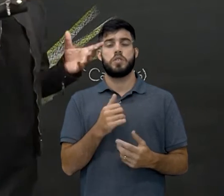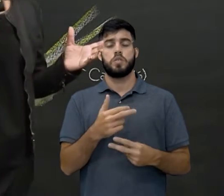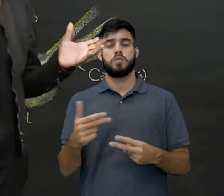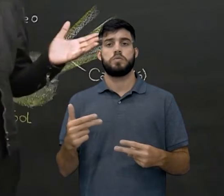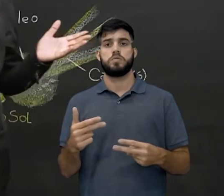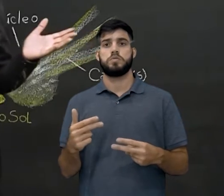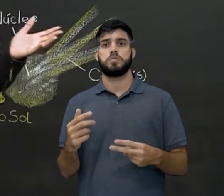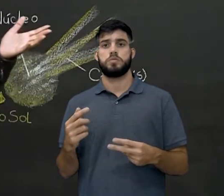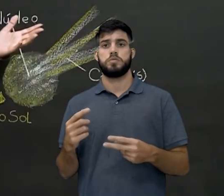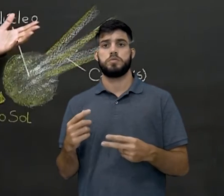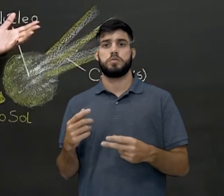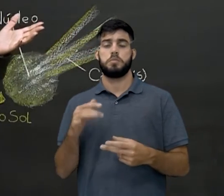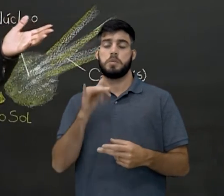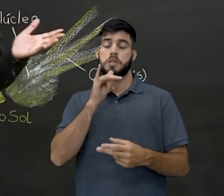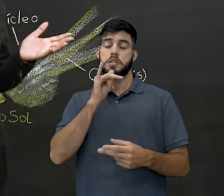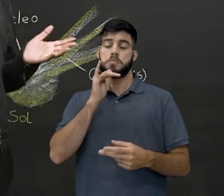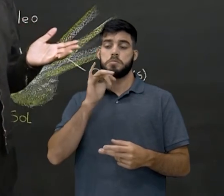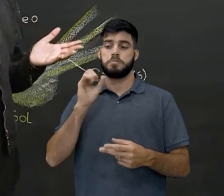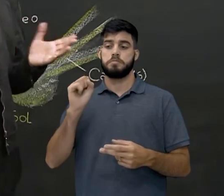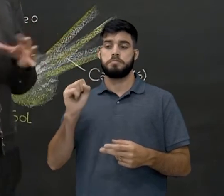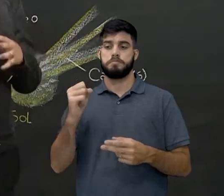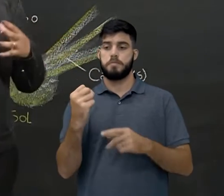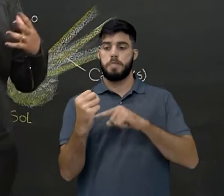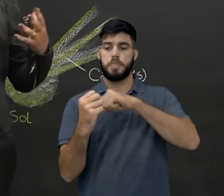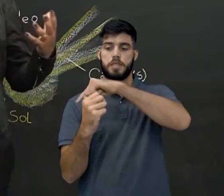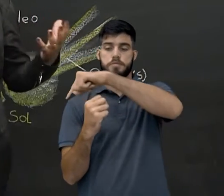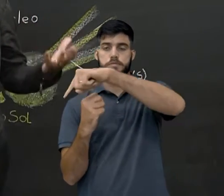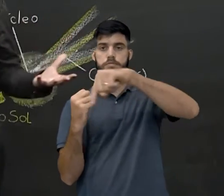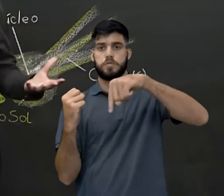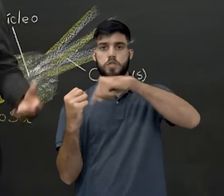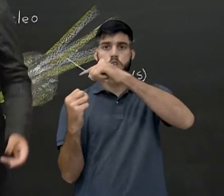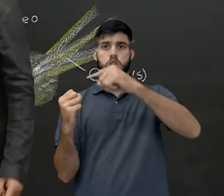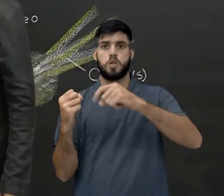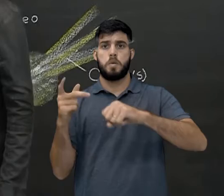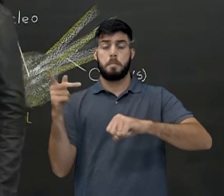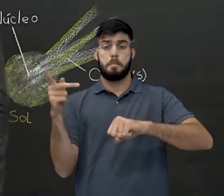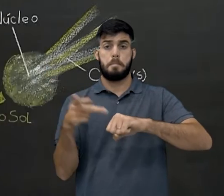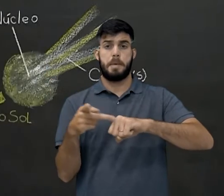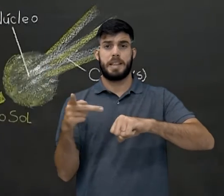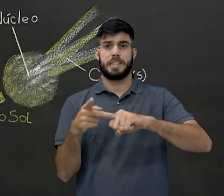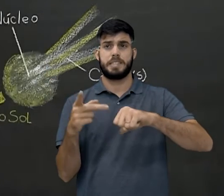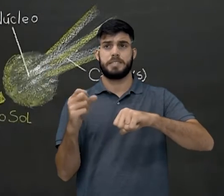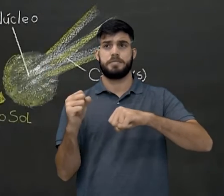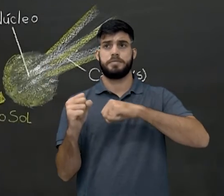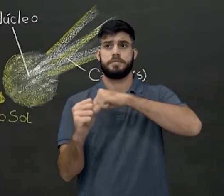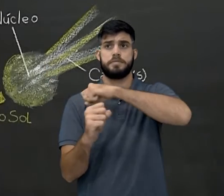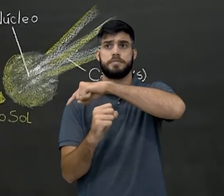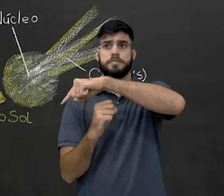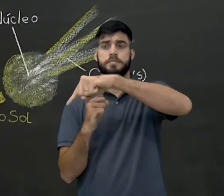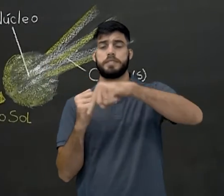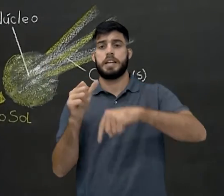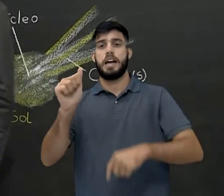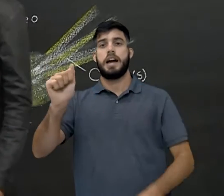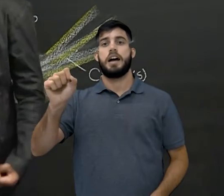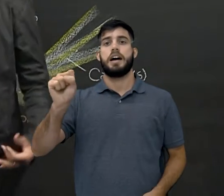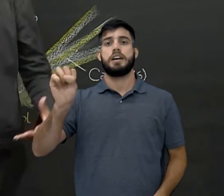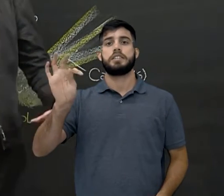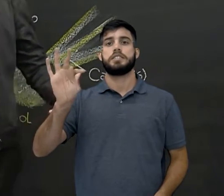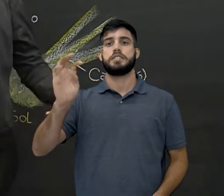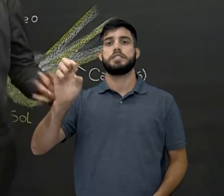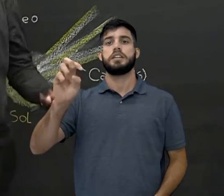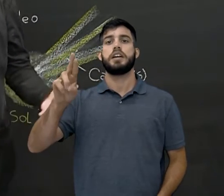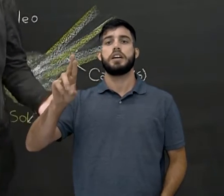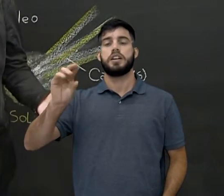giram, que circulam ao redor desse Sol. Grandes blocos, chamados de asteroides. E quando eu